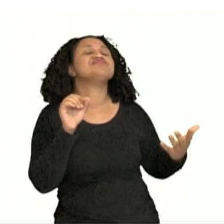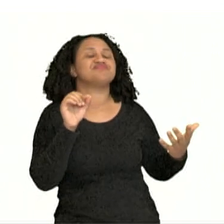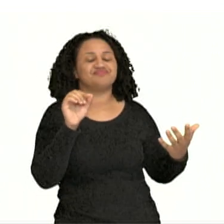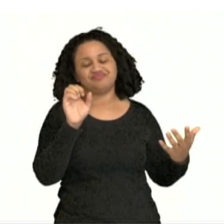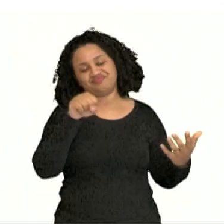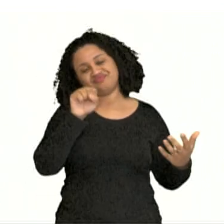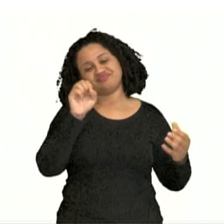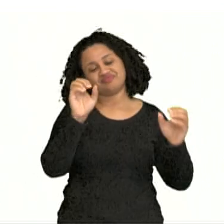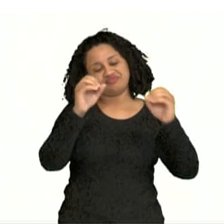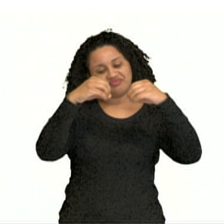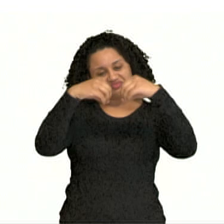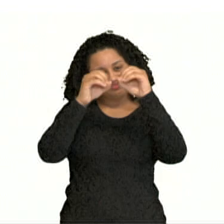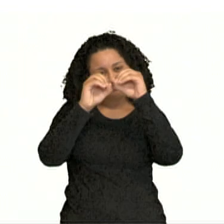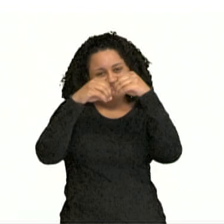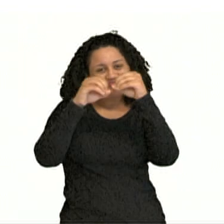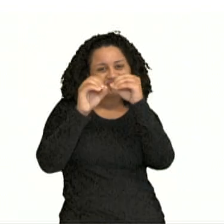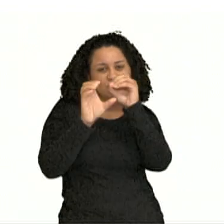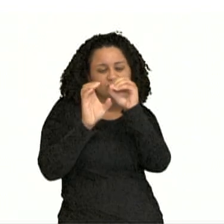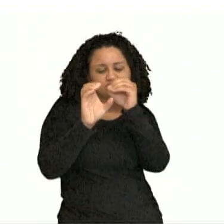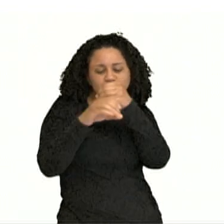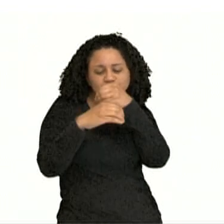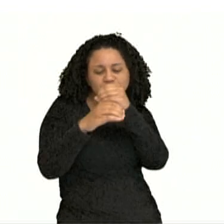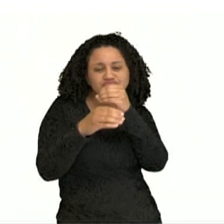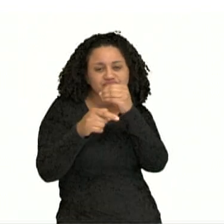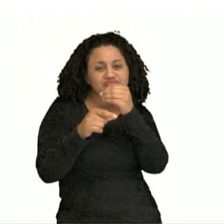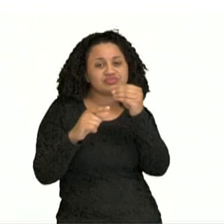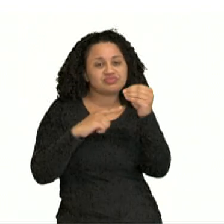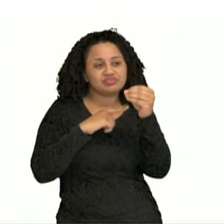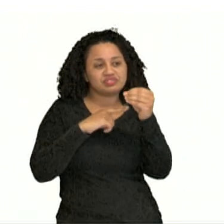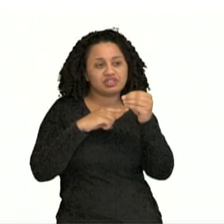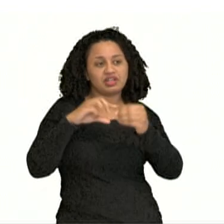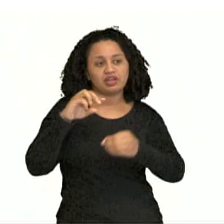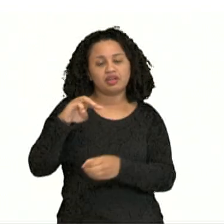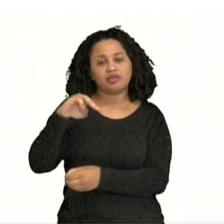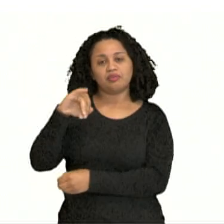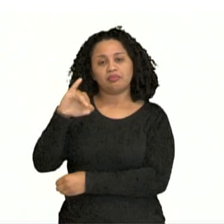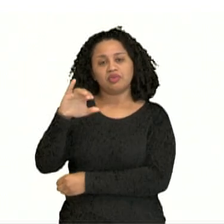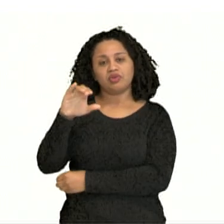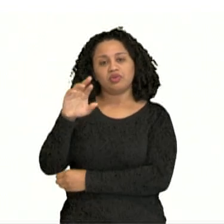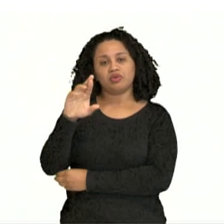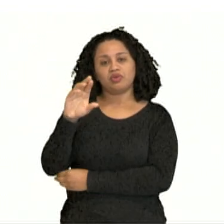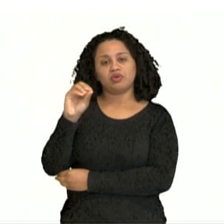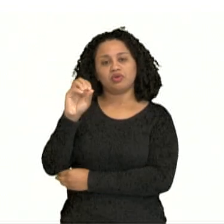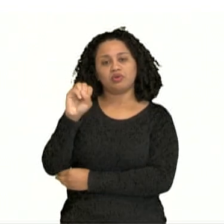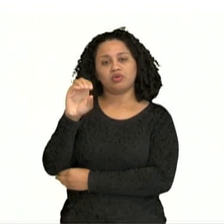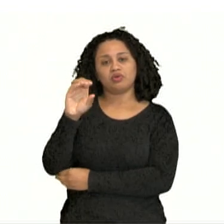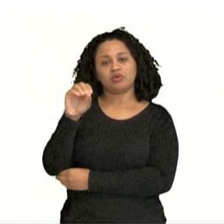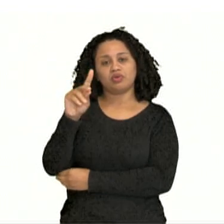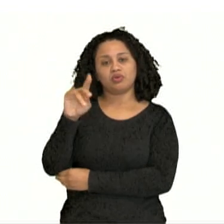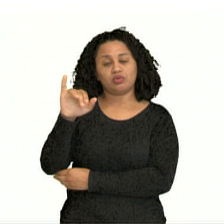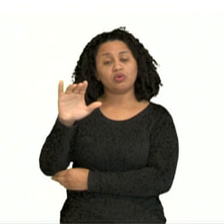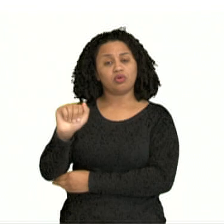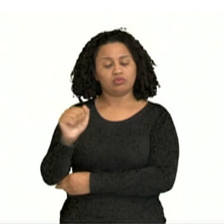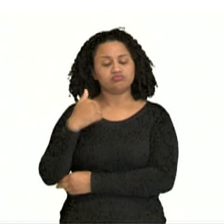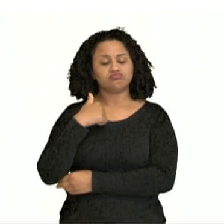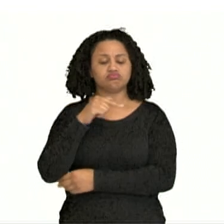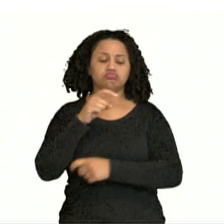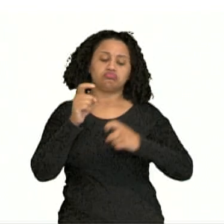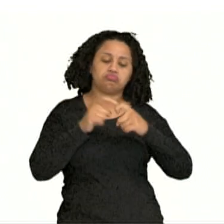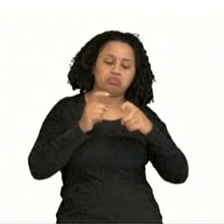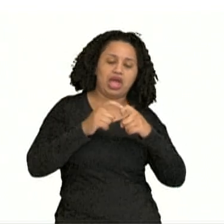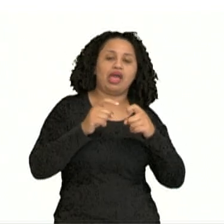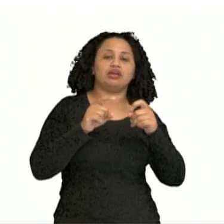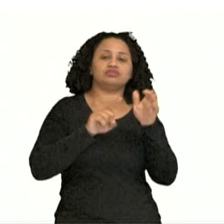mesmo, microscópio. Então nós temos uma pessoa, um pesquisador, um cientista, um médico.